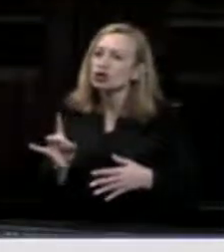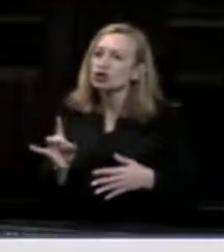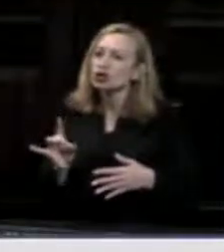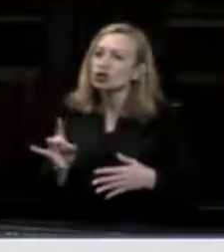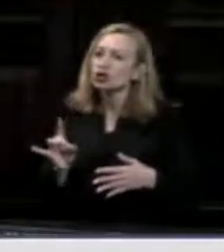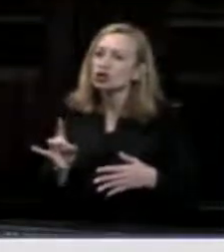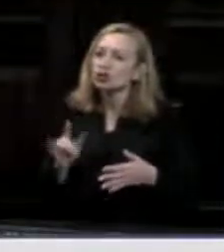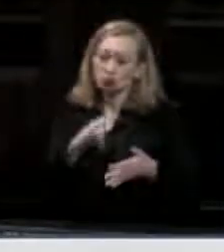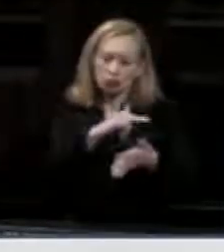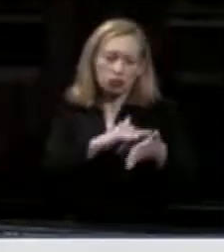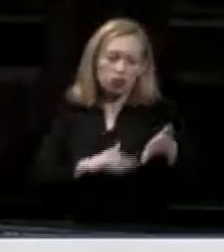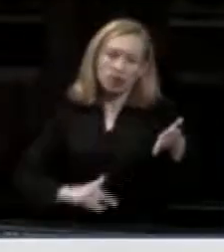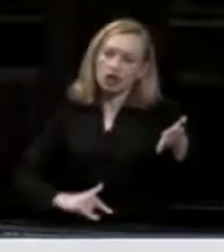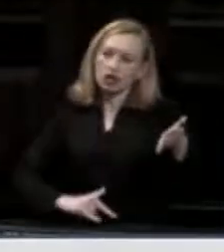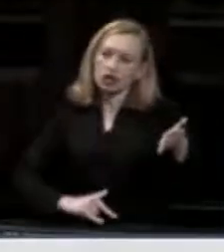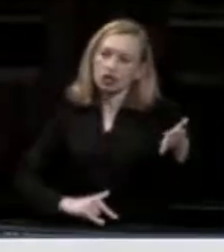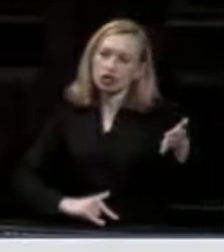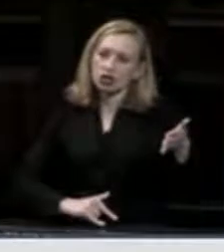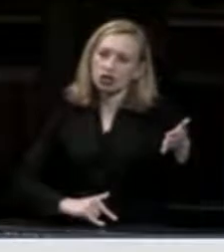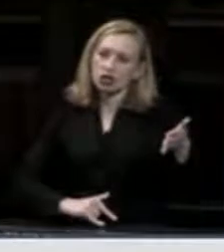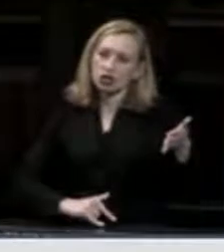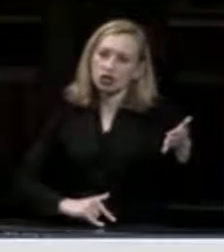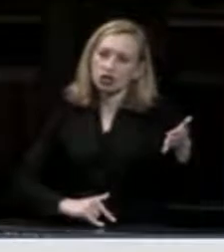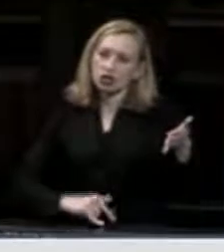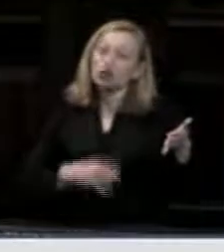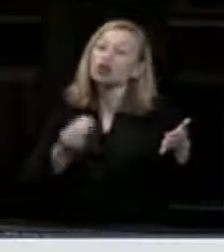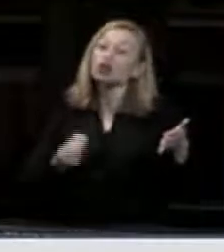Talvez esse receituário